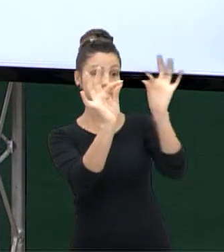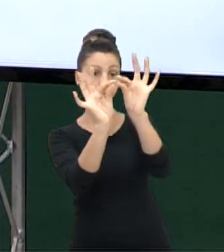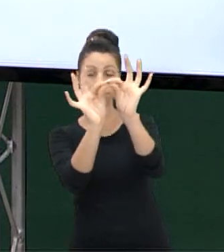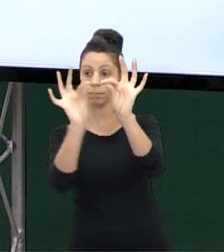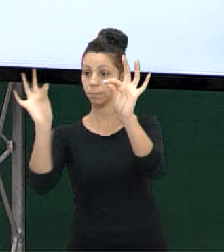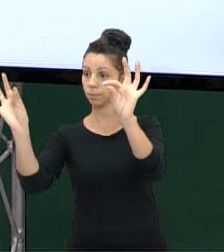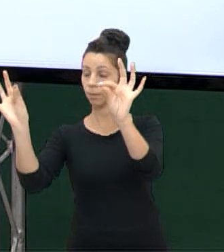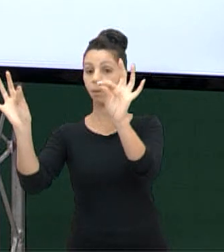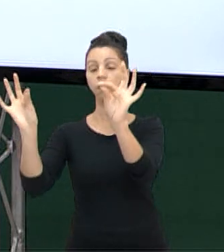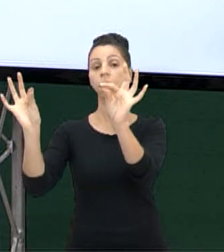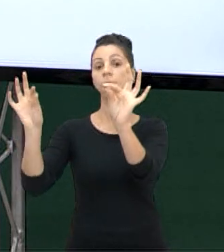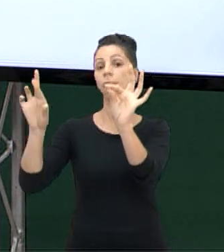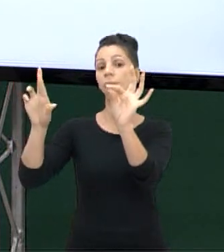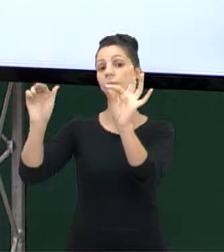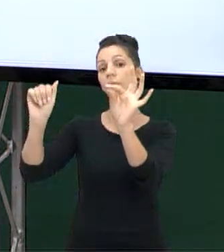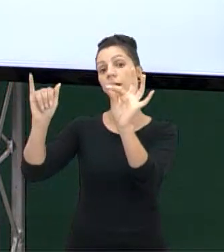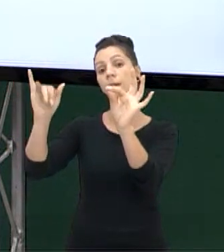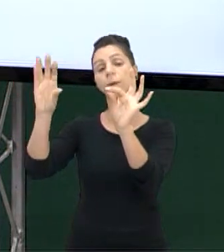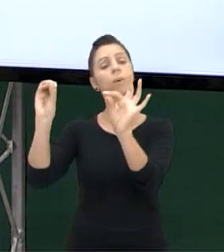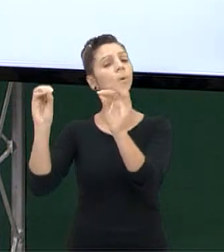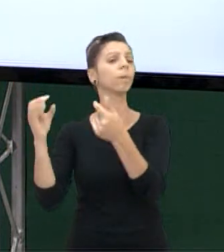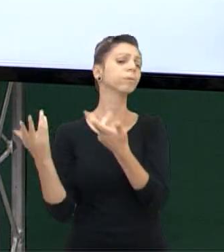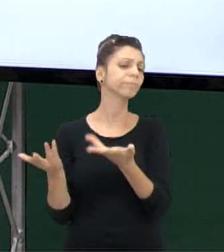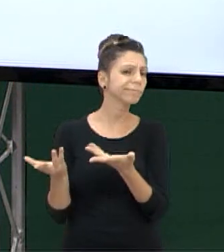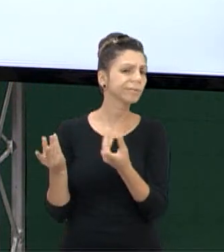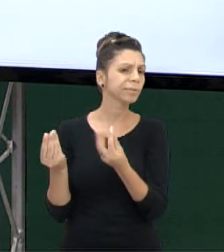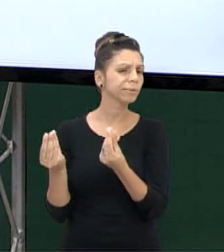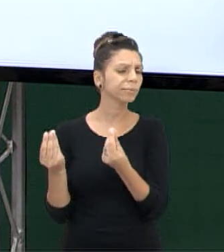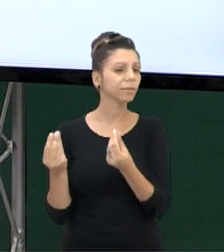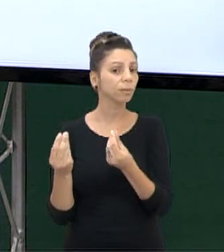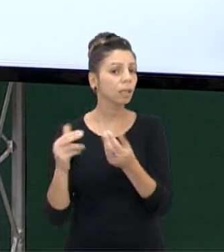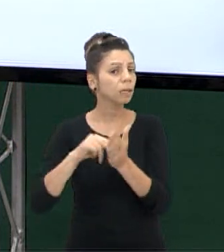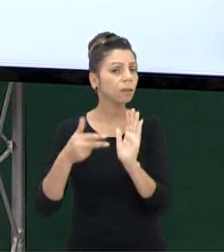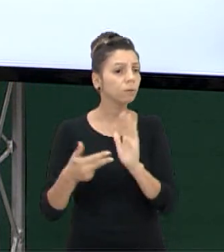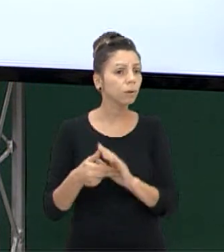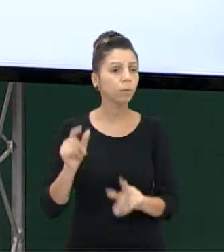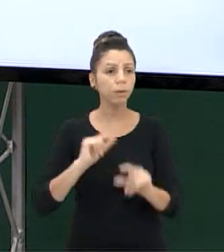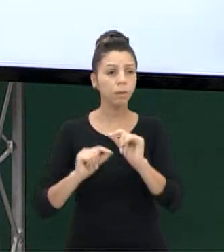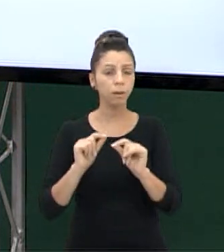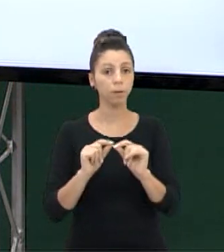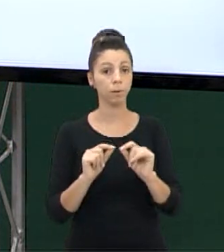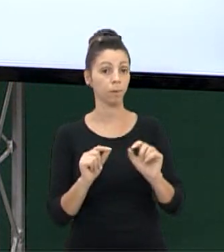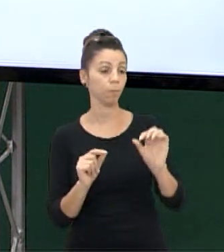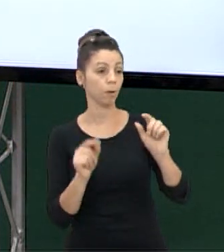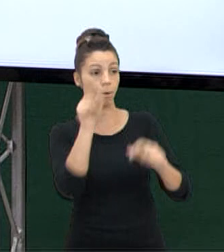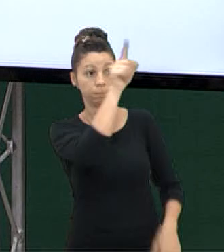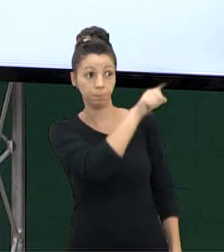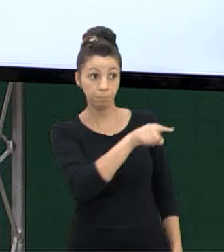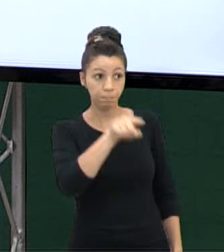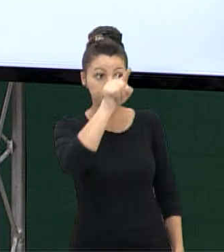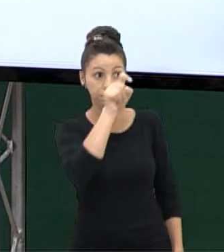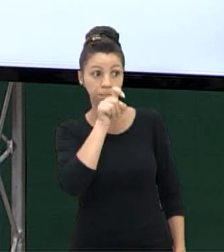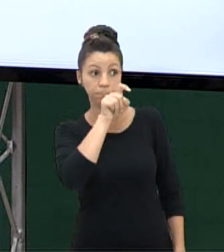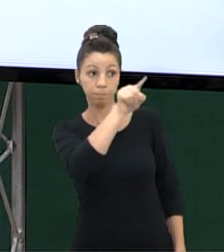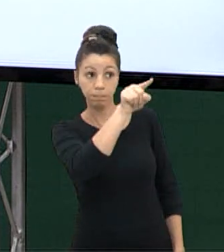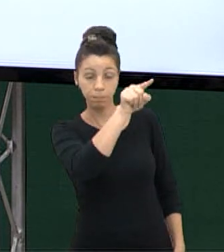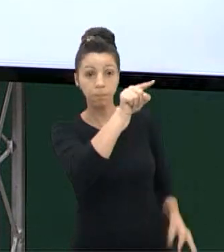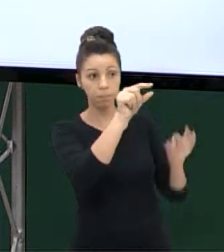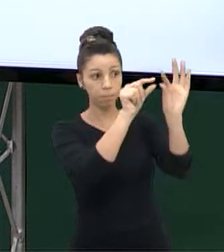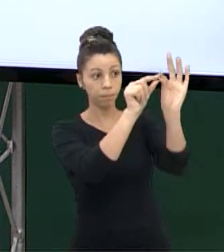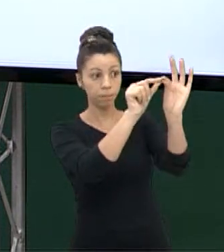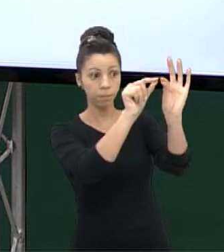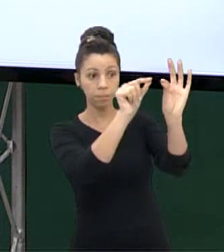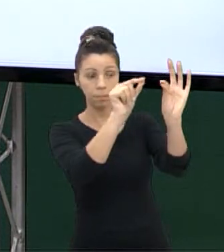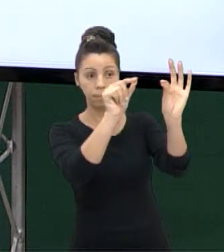raios. Bom, sendo assim, o que eu estou dizendo? Que essa distância entre o centro da circunferência